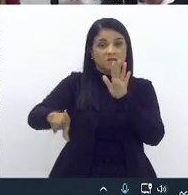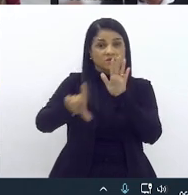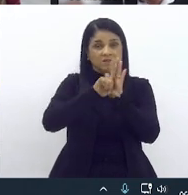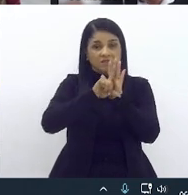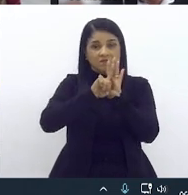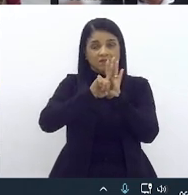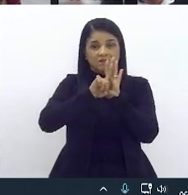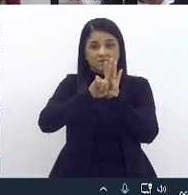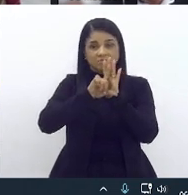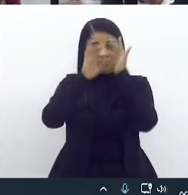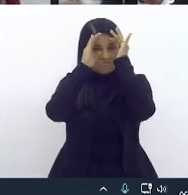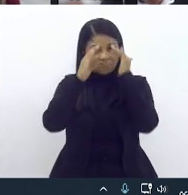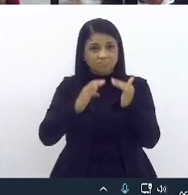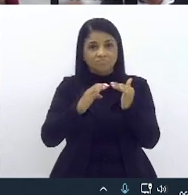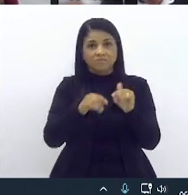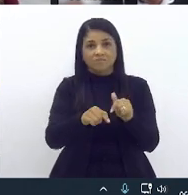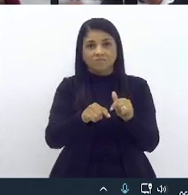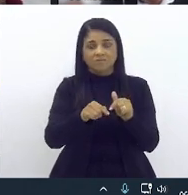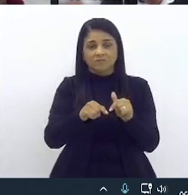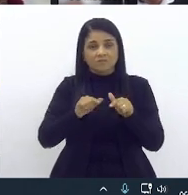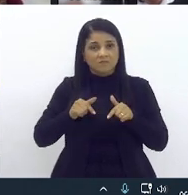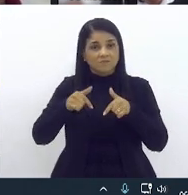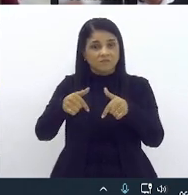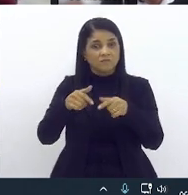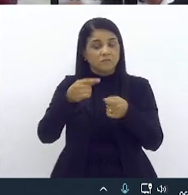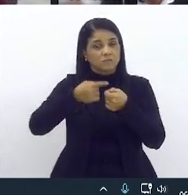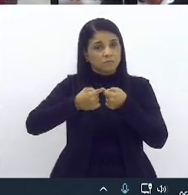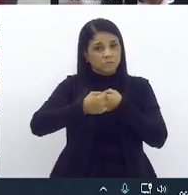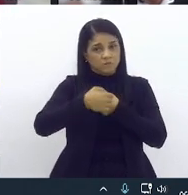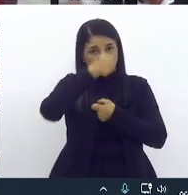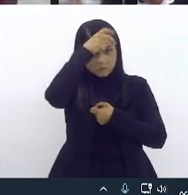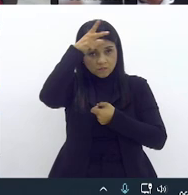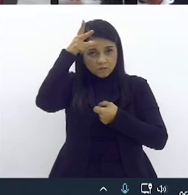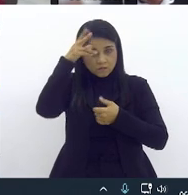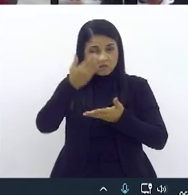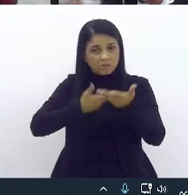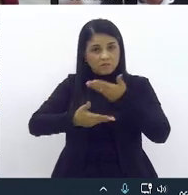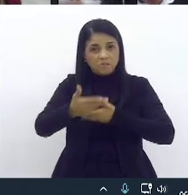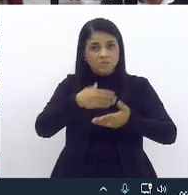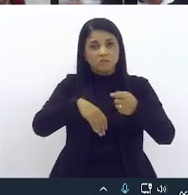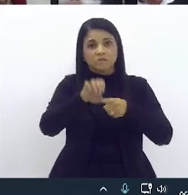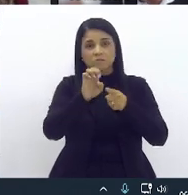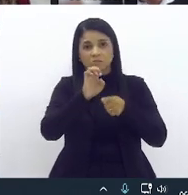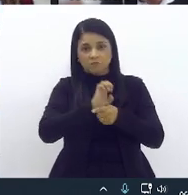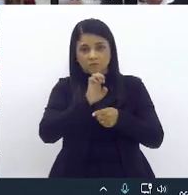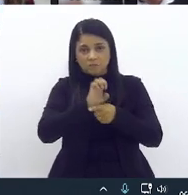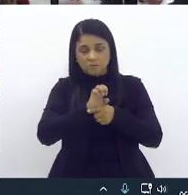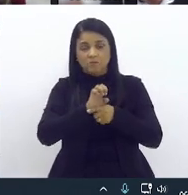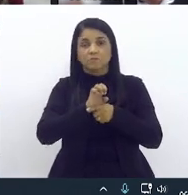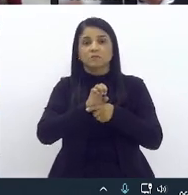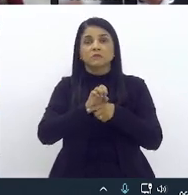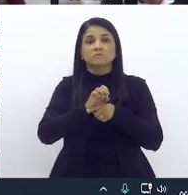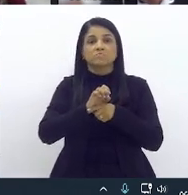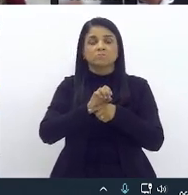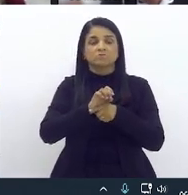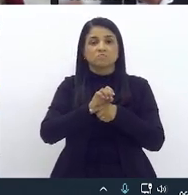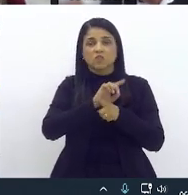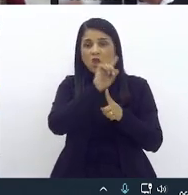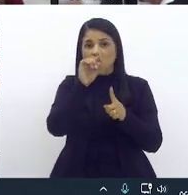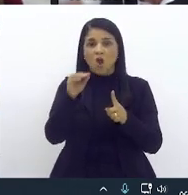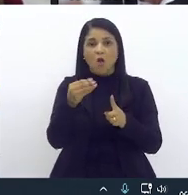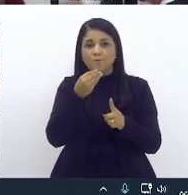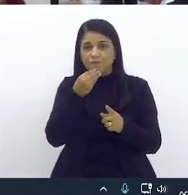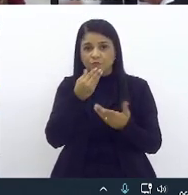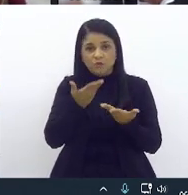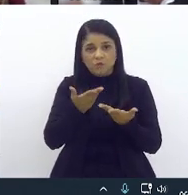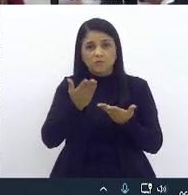legislação, precisa ser feita uma luta no âmbito municipal, uma articulação no âmbito dos estados e, evidentemente, por ser uma questão